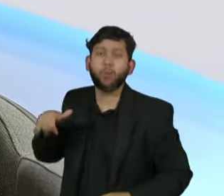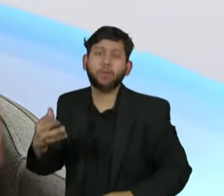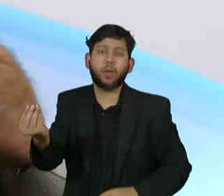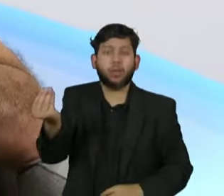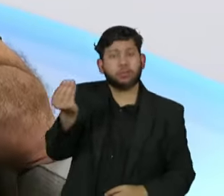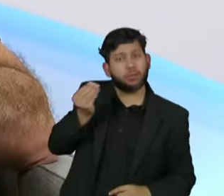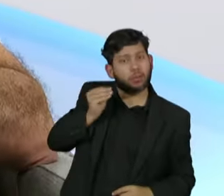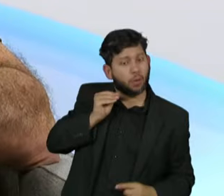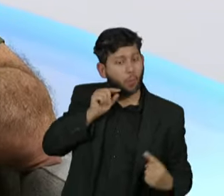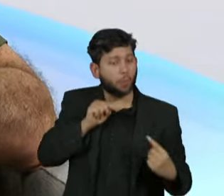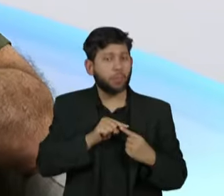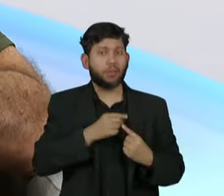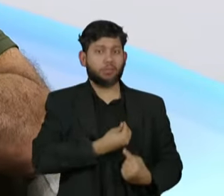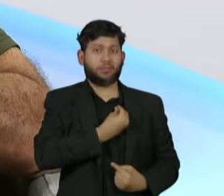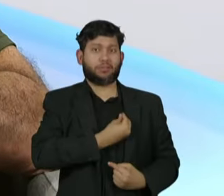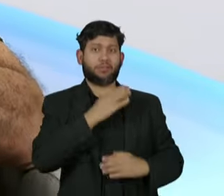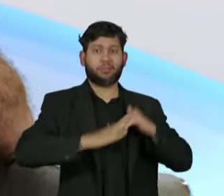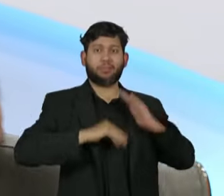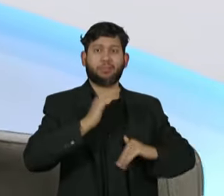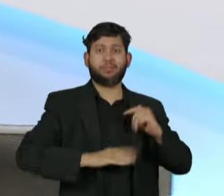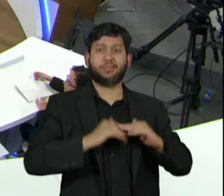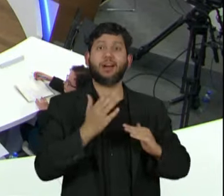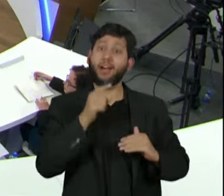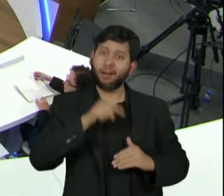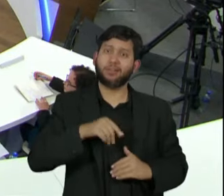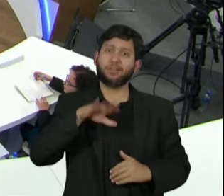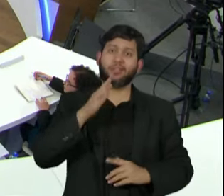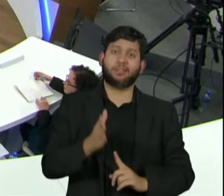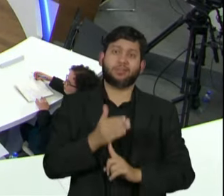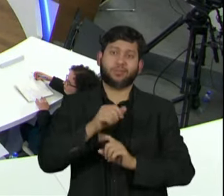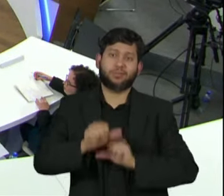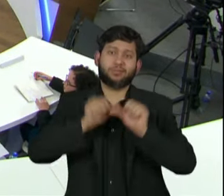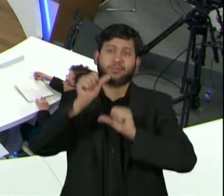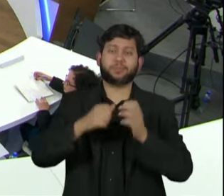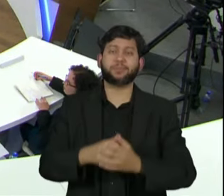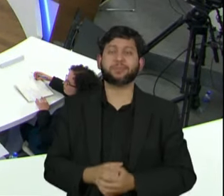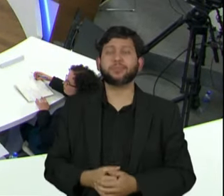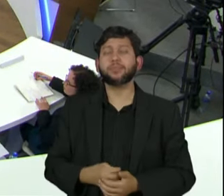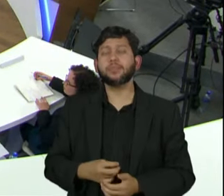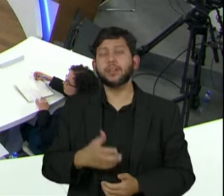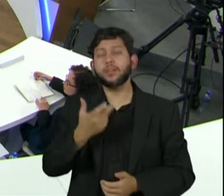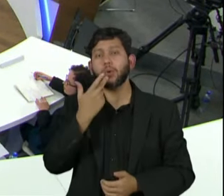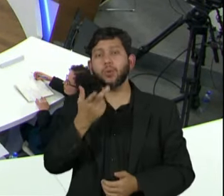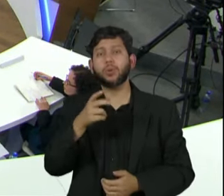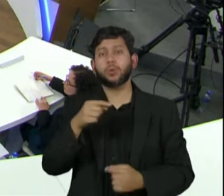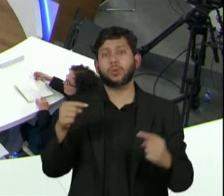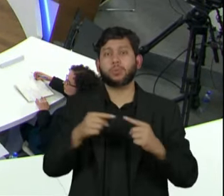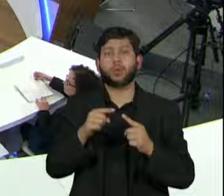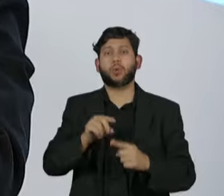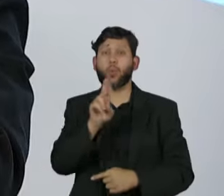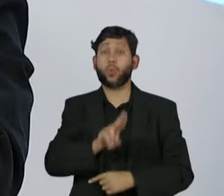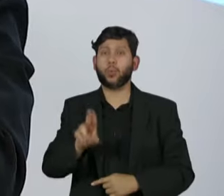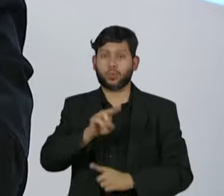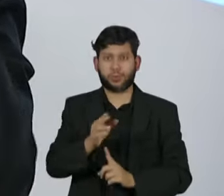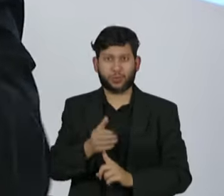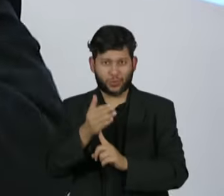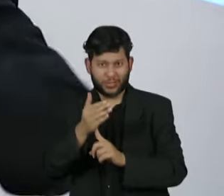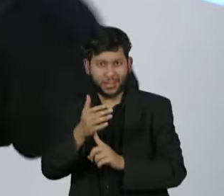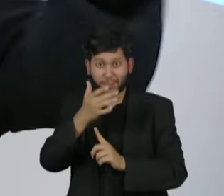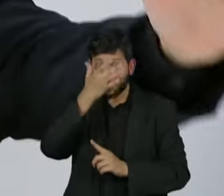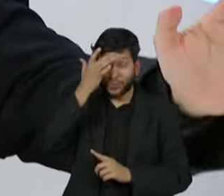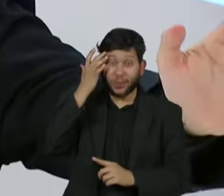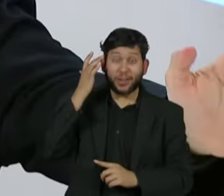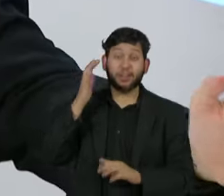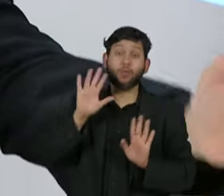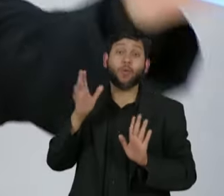aplicações sobre ela sobre sobre esse uso dessa dessa tecnologia né até para ajudar a fritar um pouco mais o cérebro telespectador